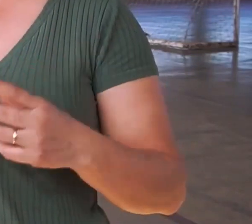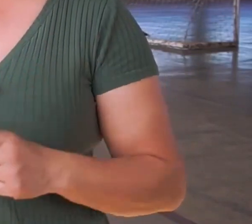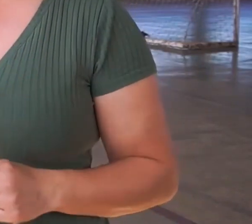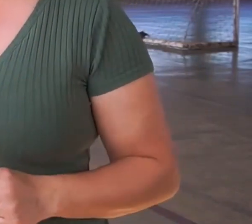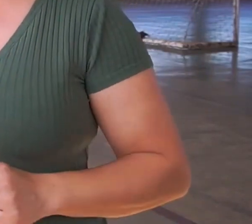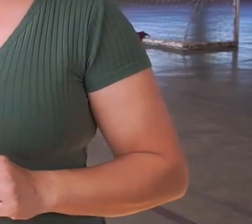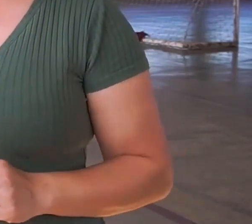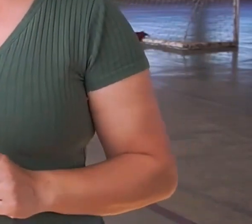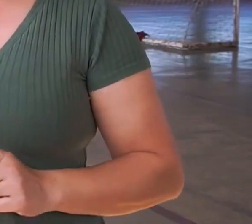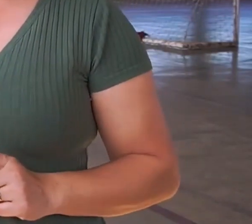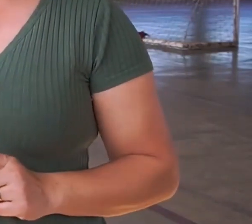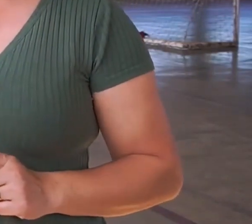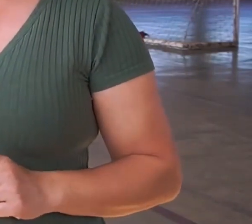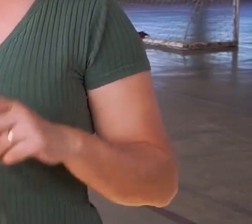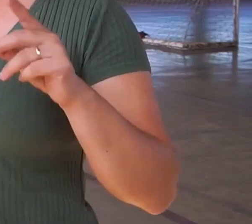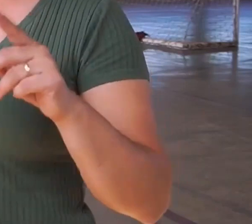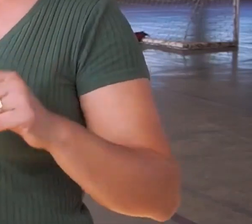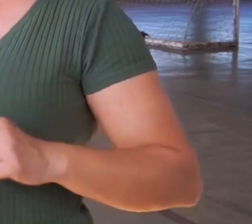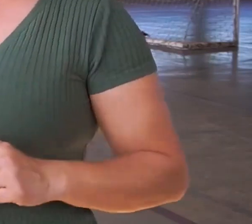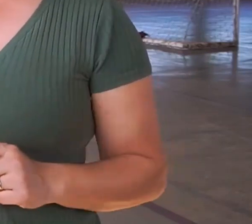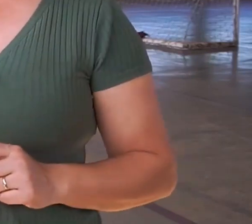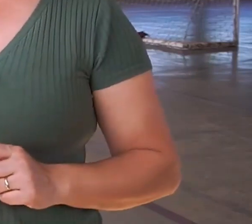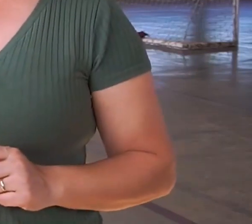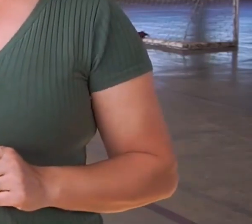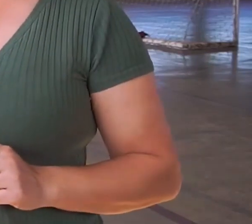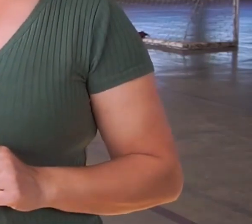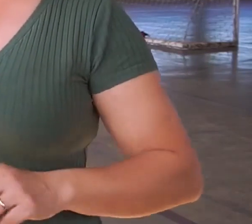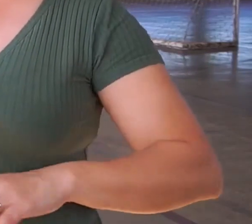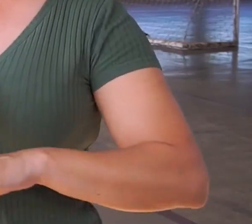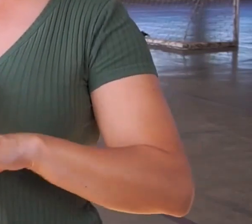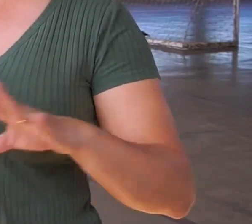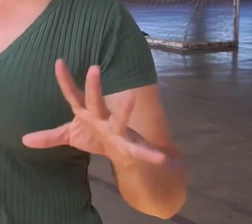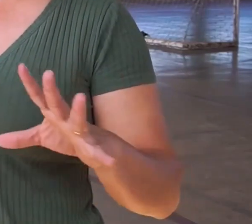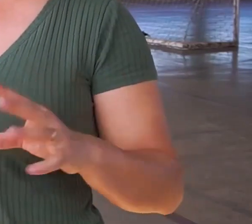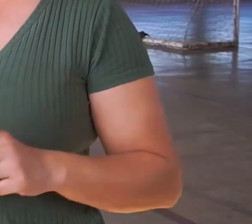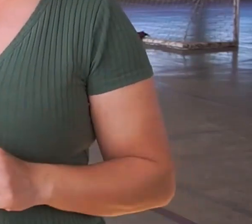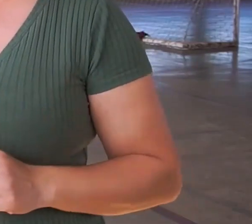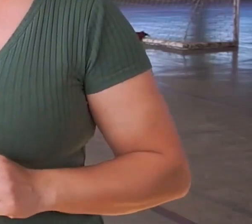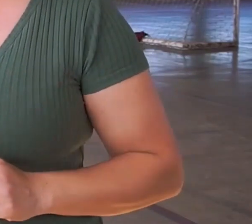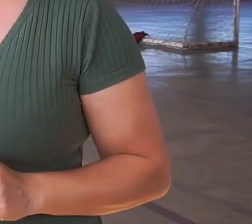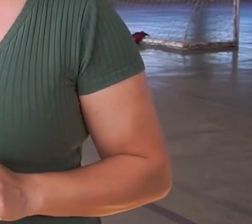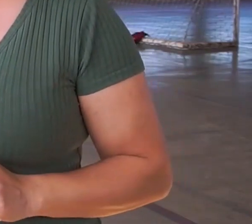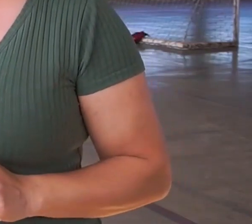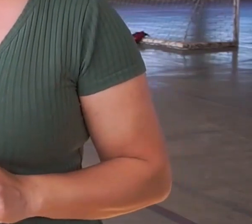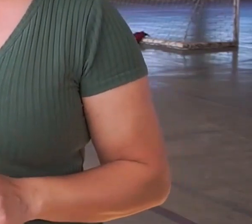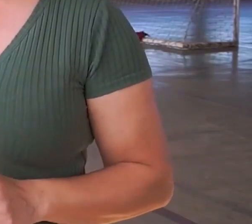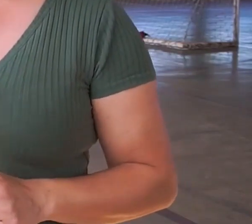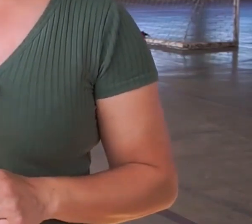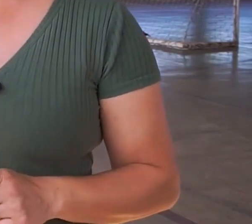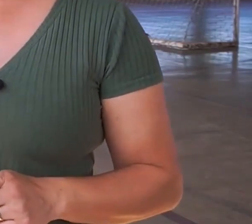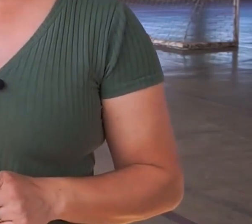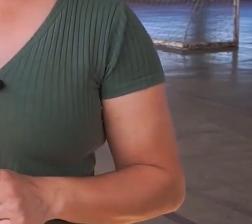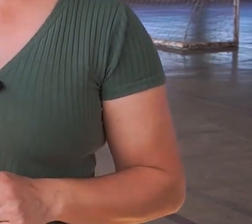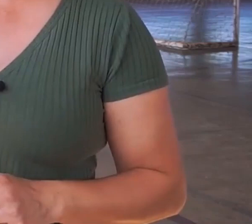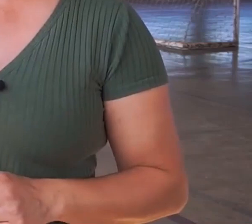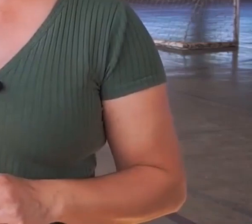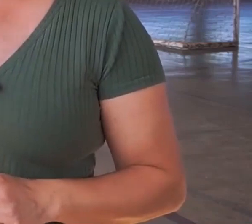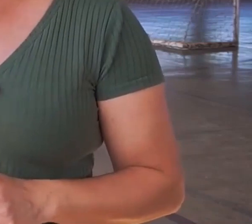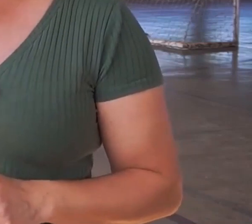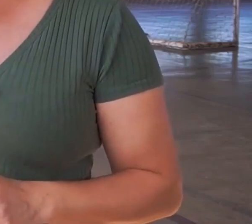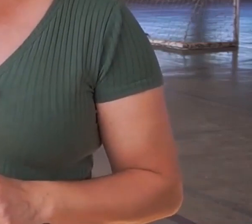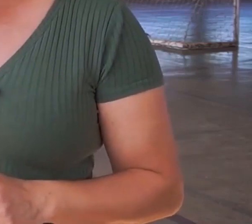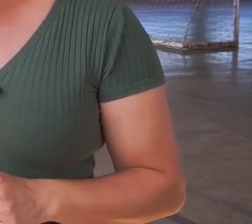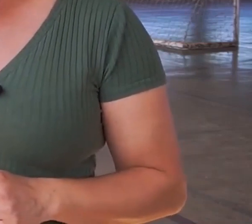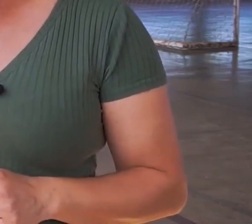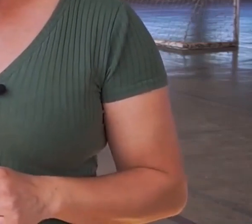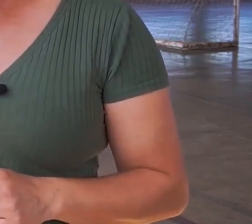se transforma em energia? Nessa aula você vai ficar sabendo tudo sobre a conversão do alimento em